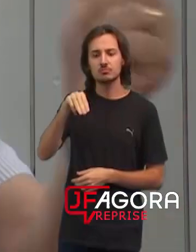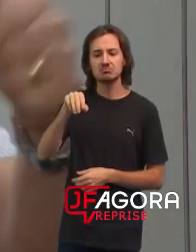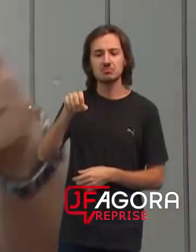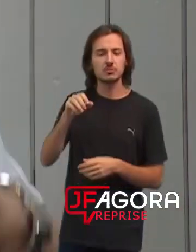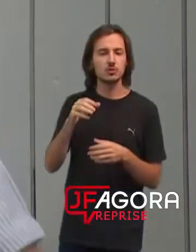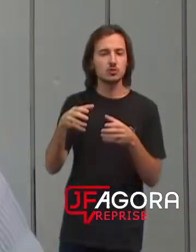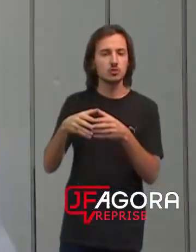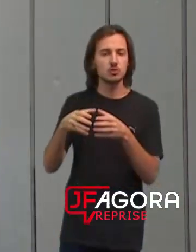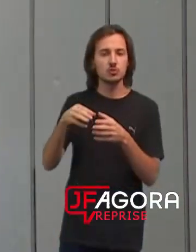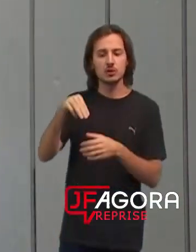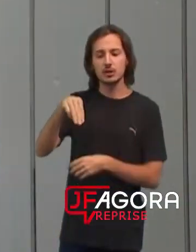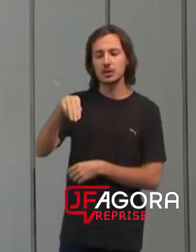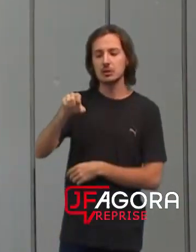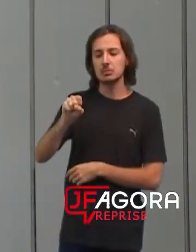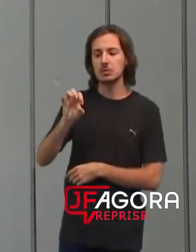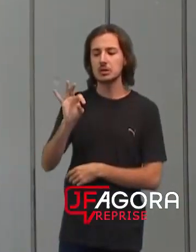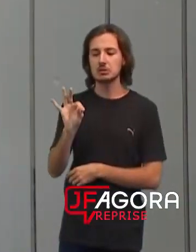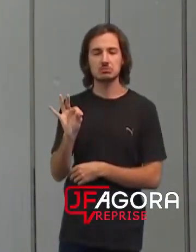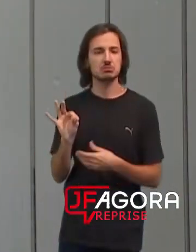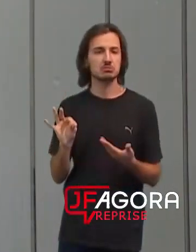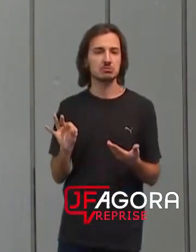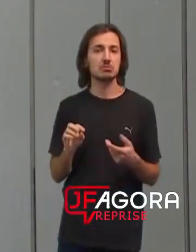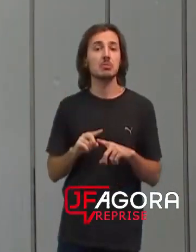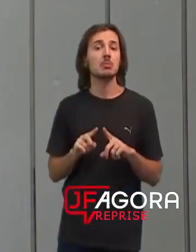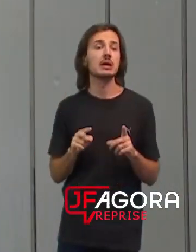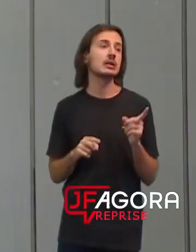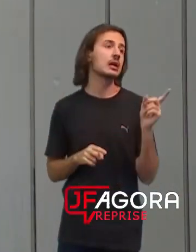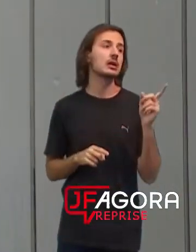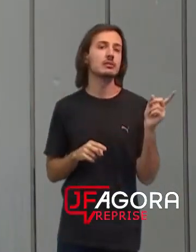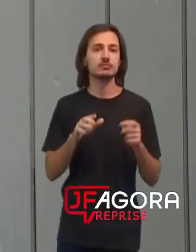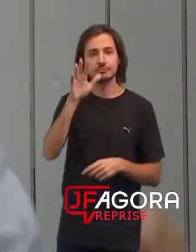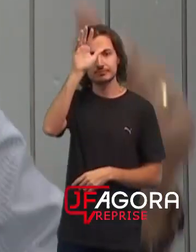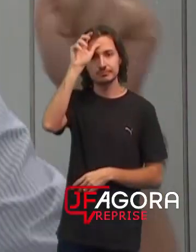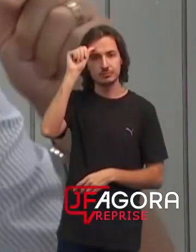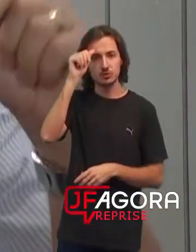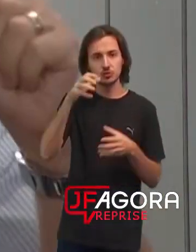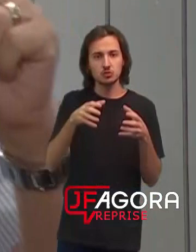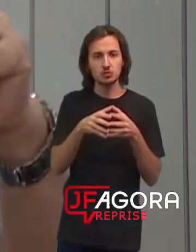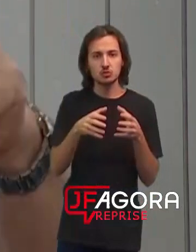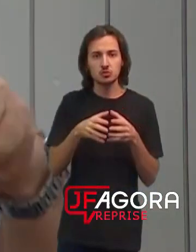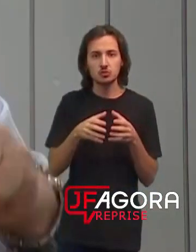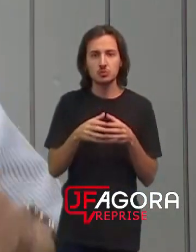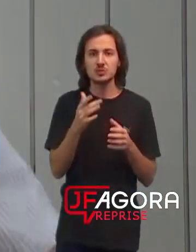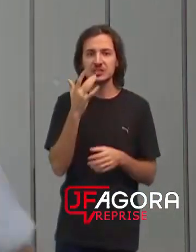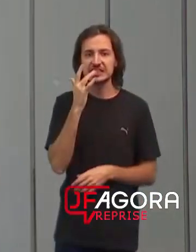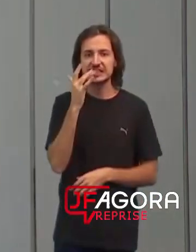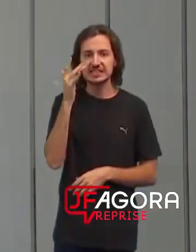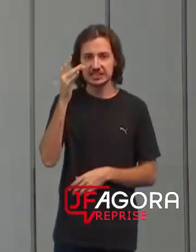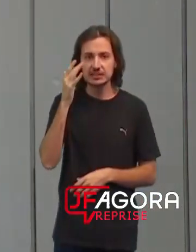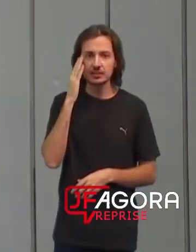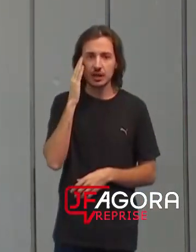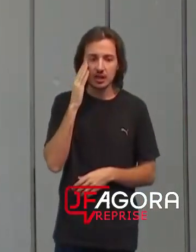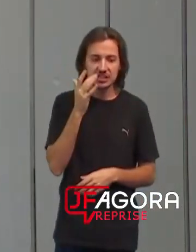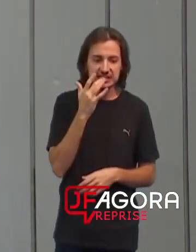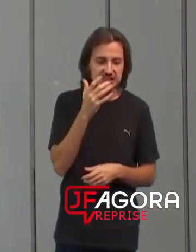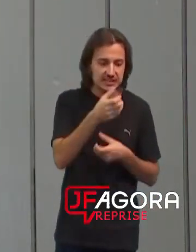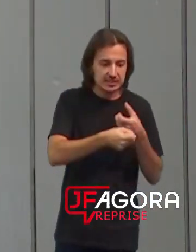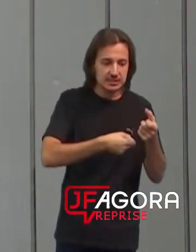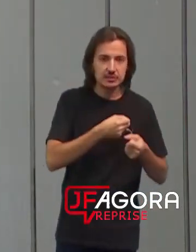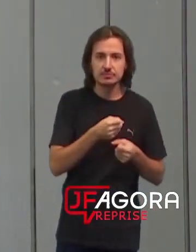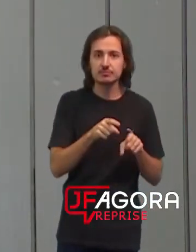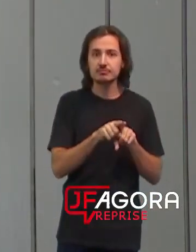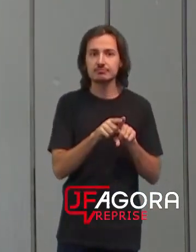na realidade, feitos lá na nossa região amazônica? O que se faz lá para tomar as terras dos nossos povos